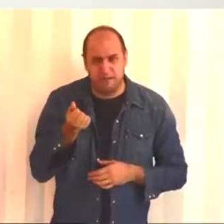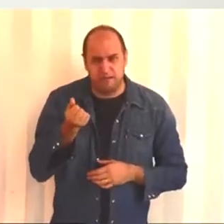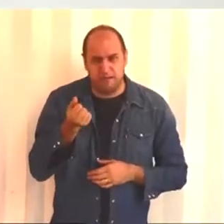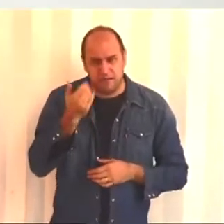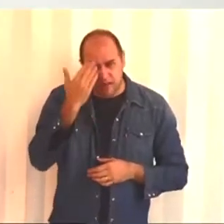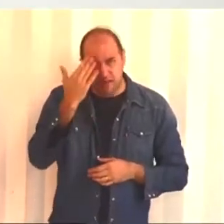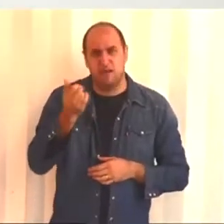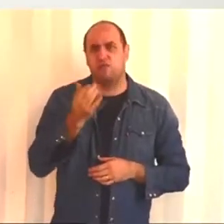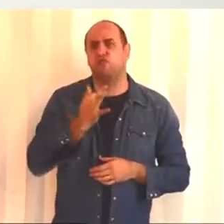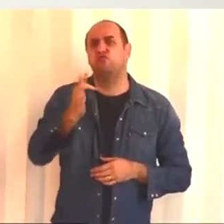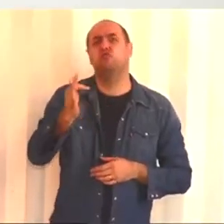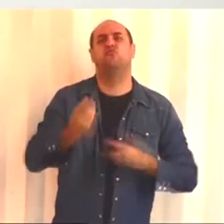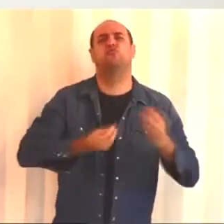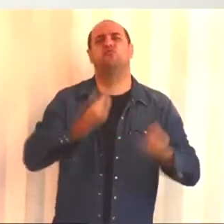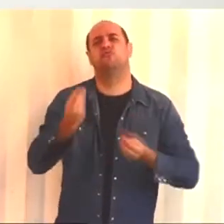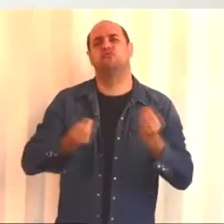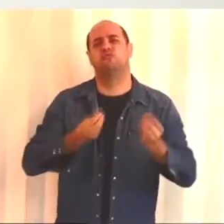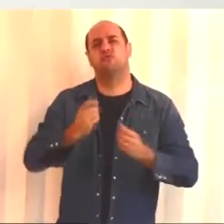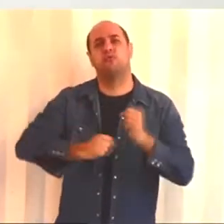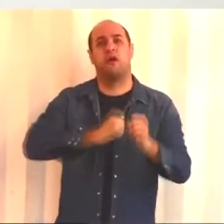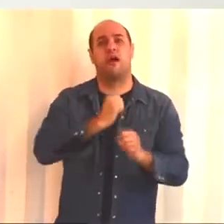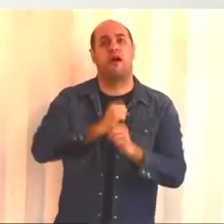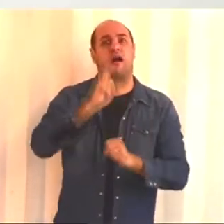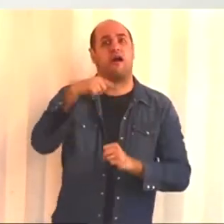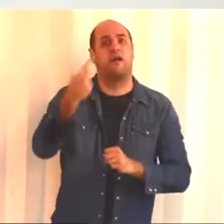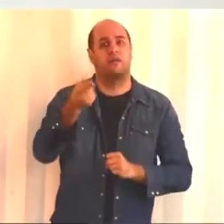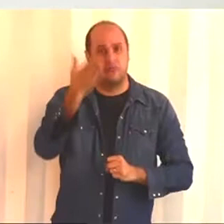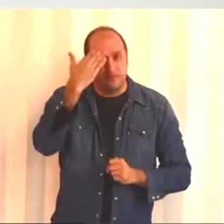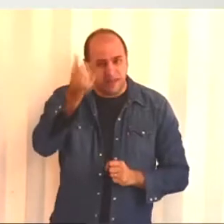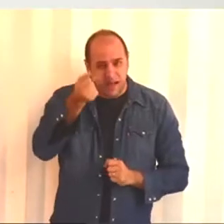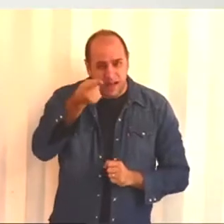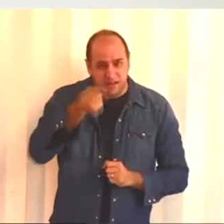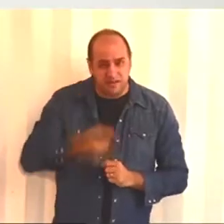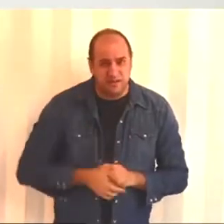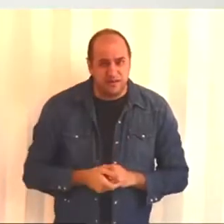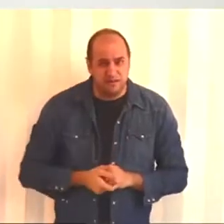Você sabe se estará o ano que vem aqui, nessa mesma data?